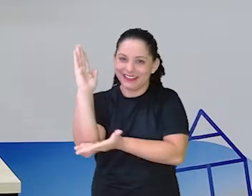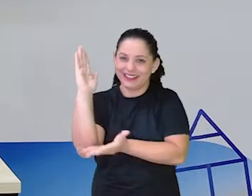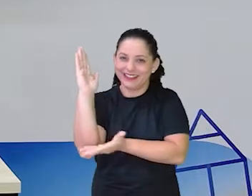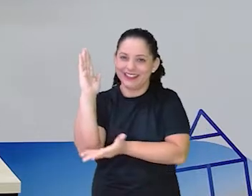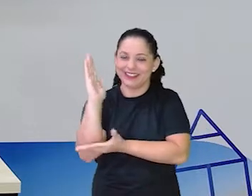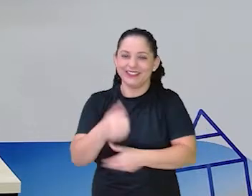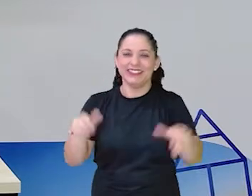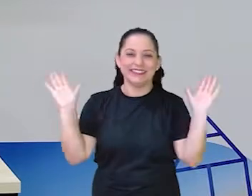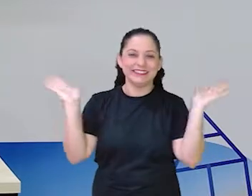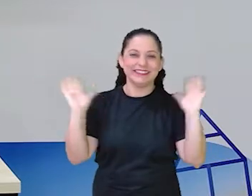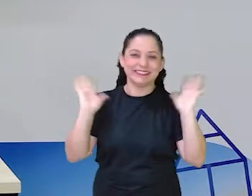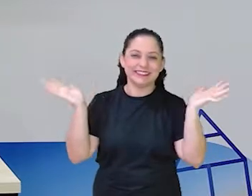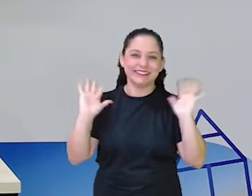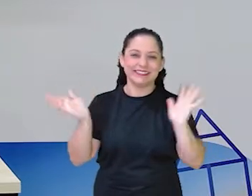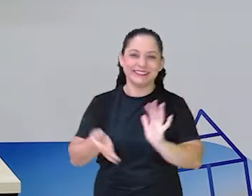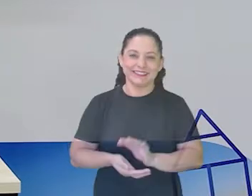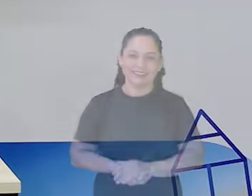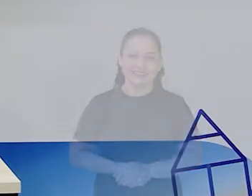Tchau